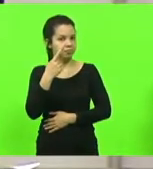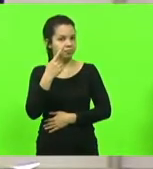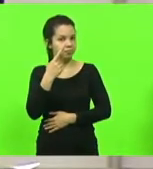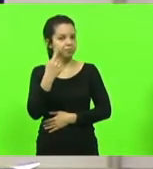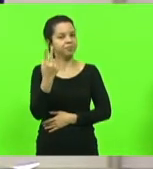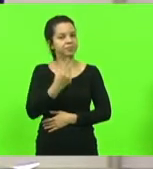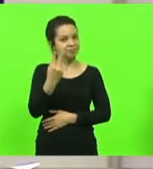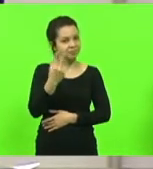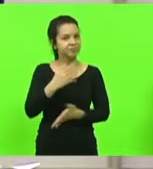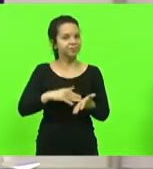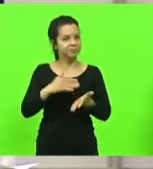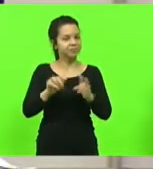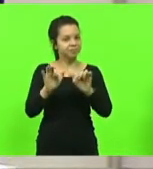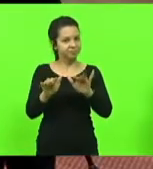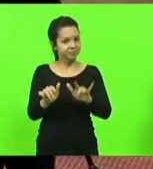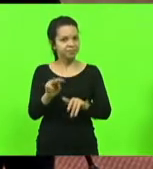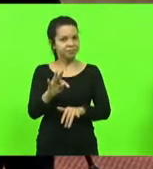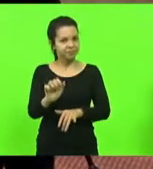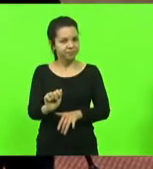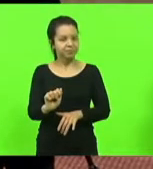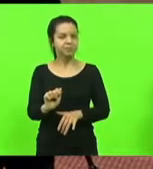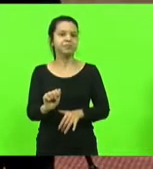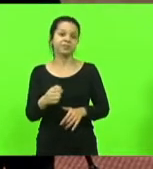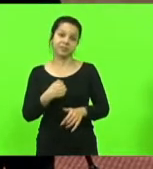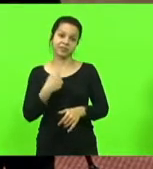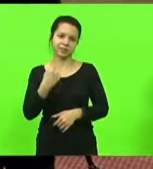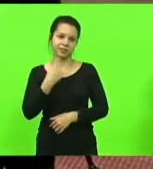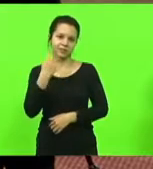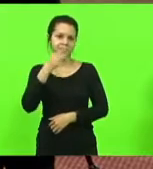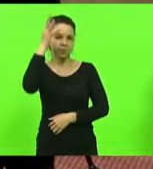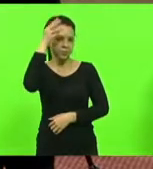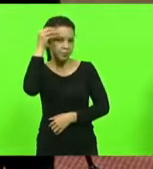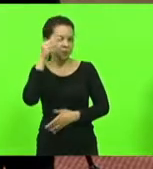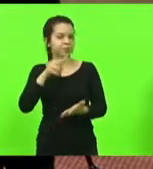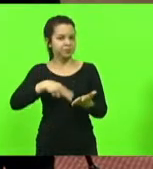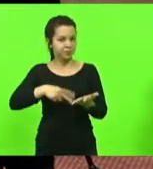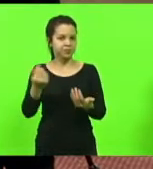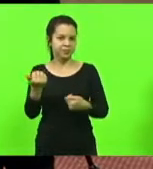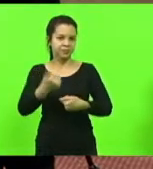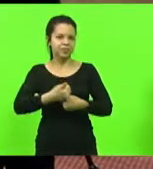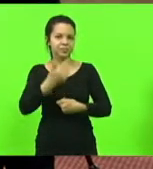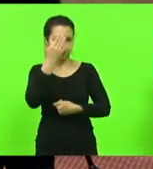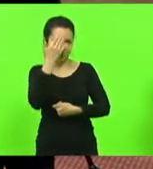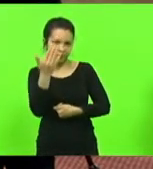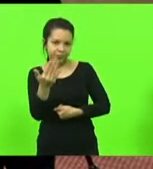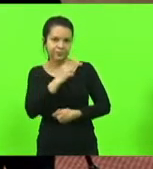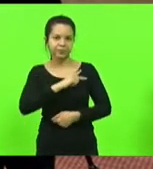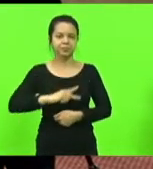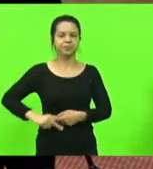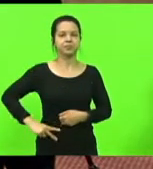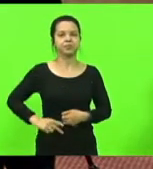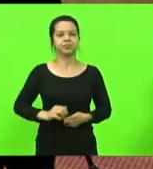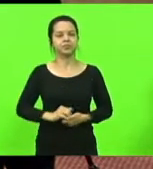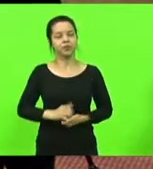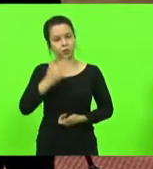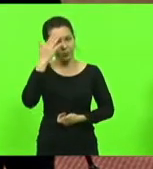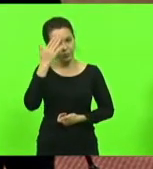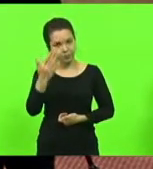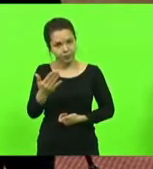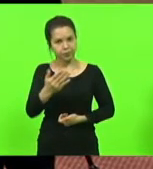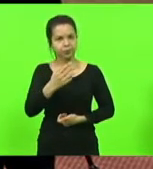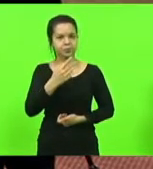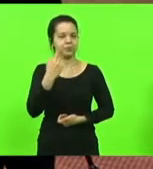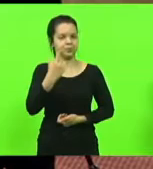segundo o secretário, lavrei a presente ata. E eu, deputada Luciane, faço a leitura ad hoc. Obrigada, presidente. Obrigado, deputada